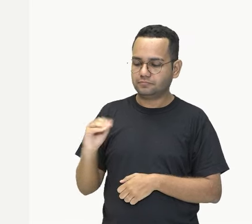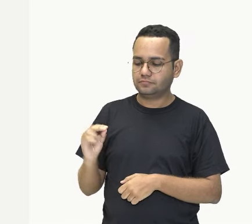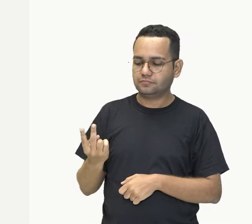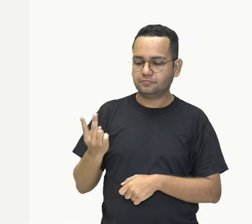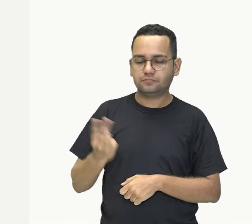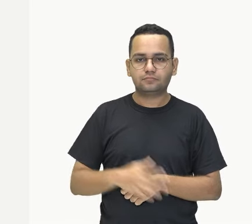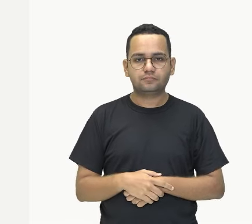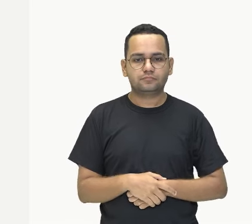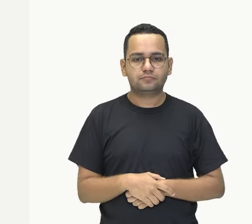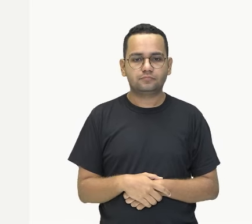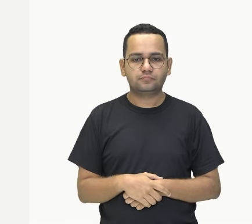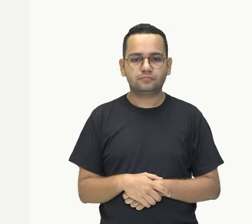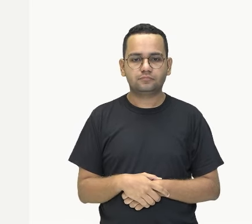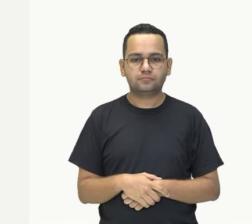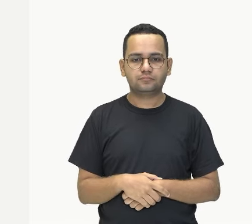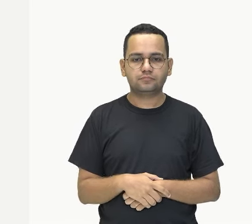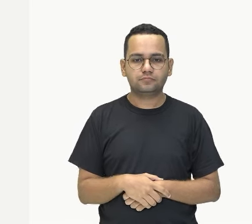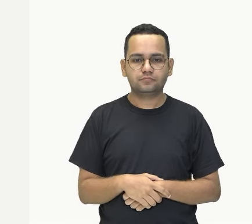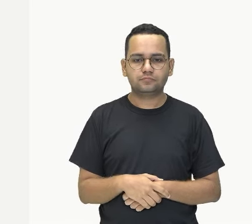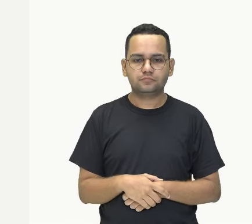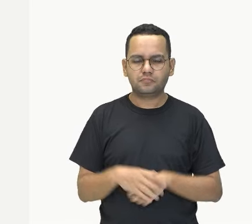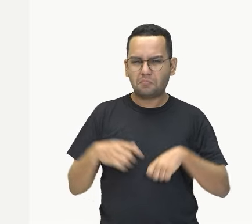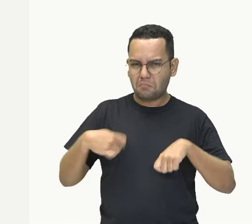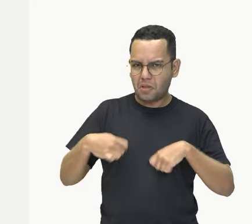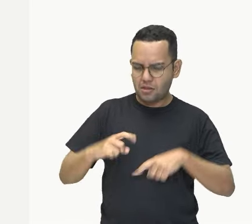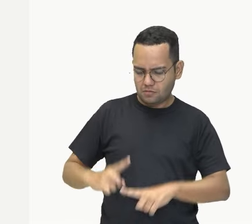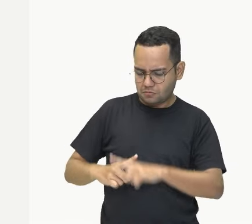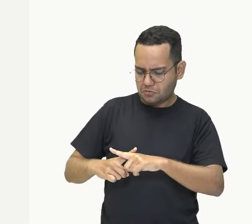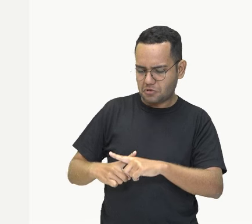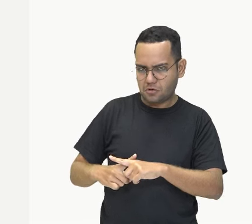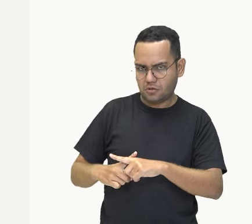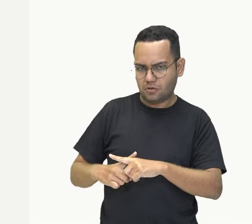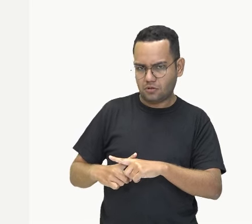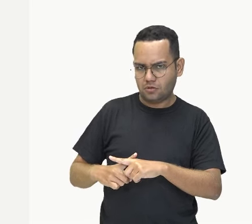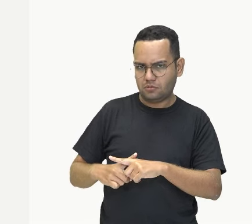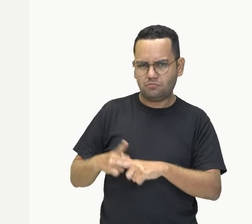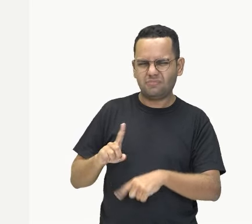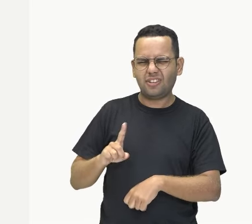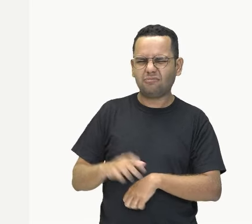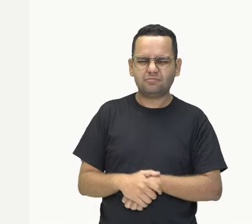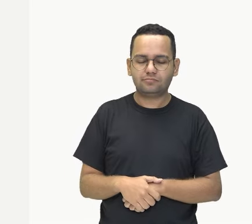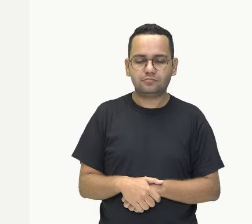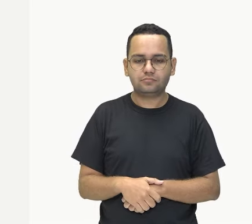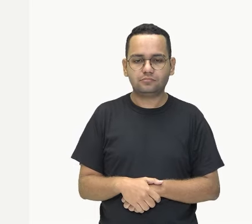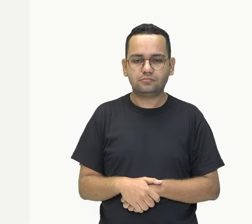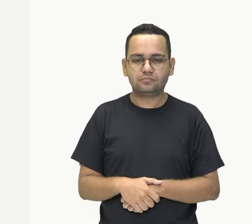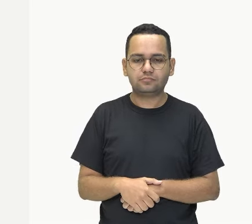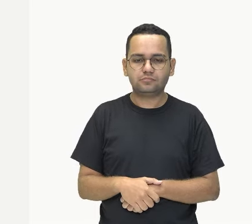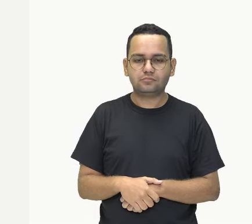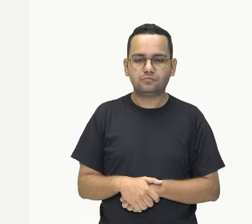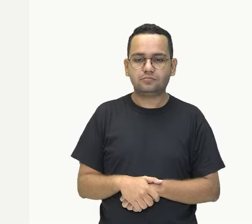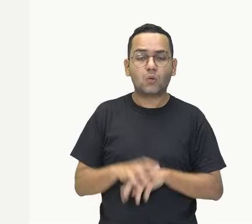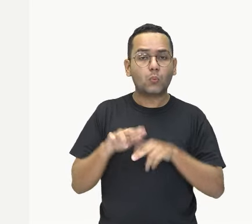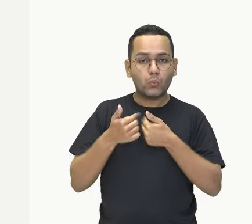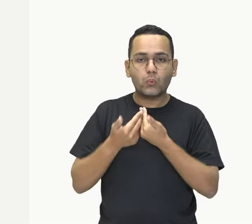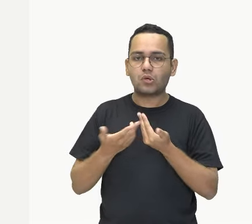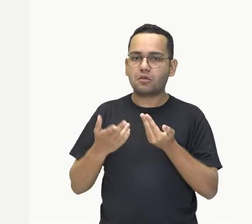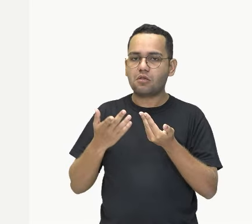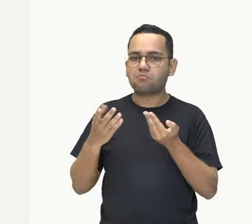2. Professor, precisa ter esse sinal de multiplicação no meio? Não. Aqui eu posso muito bem deixar